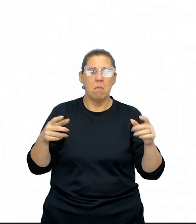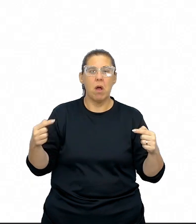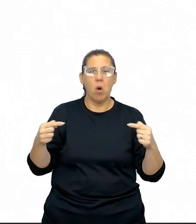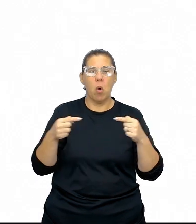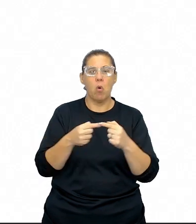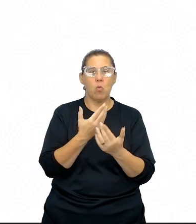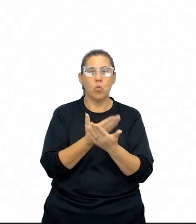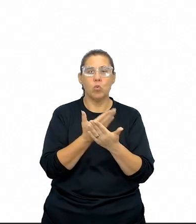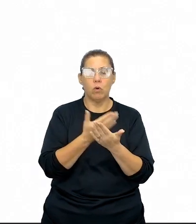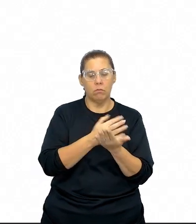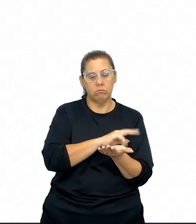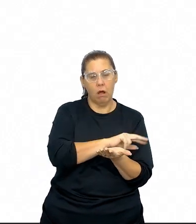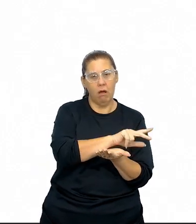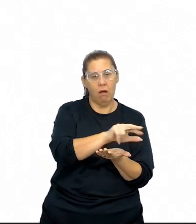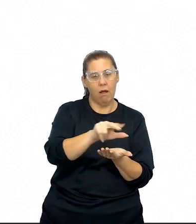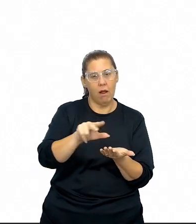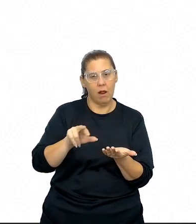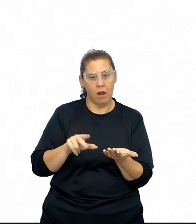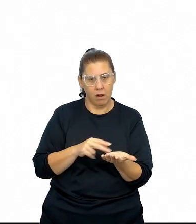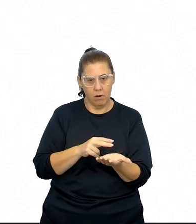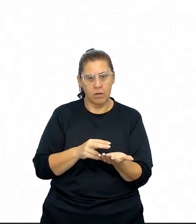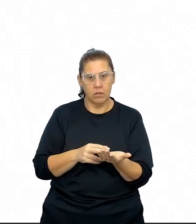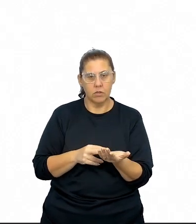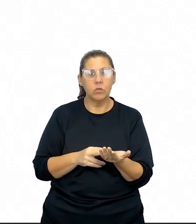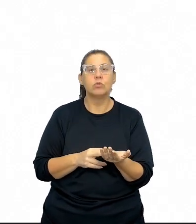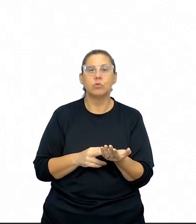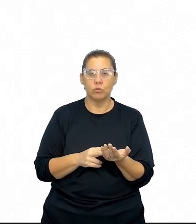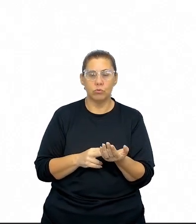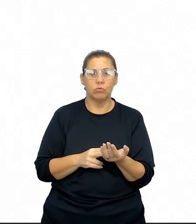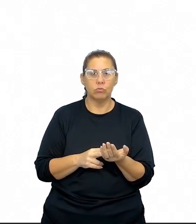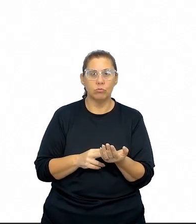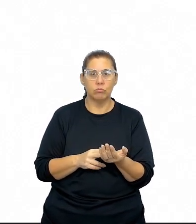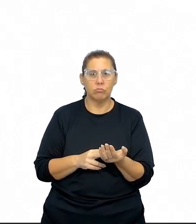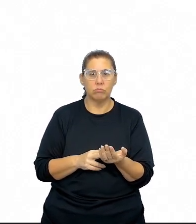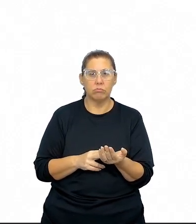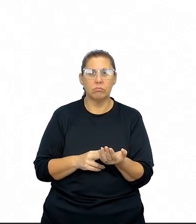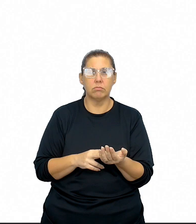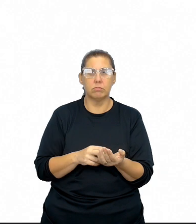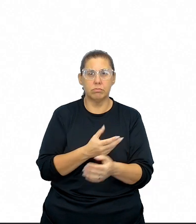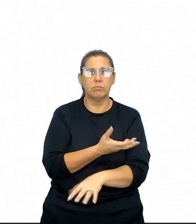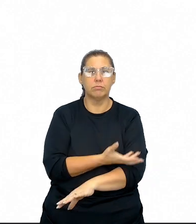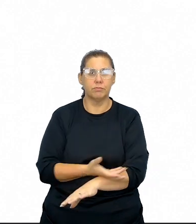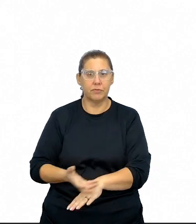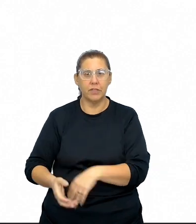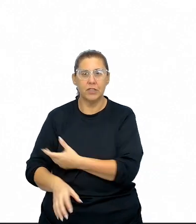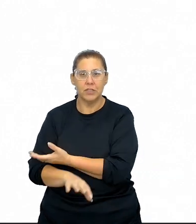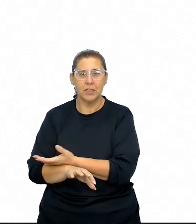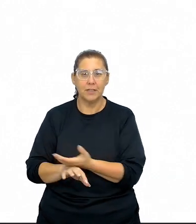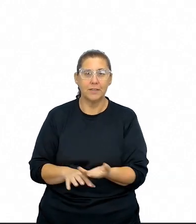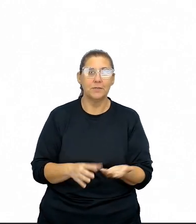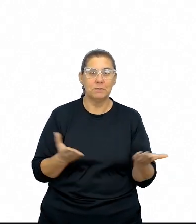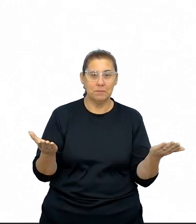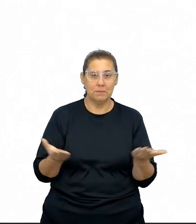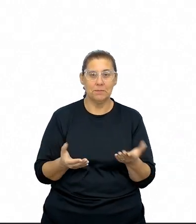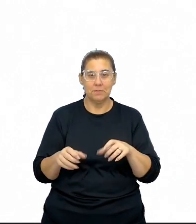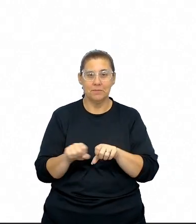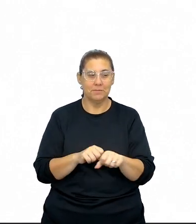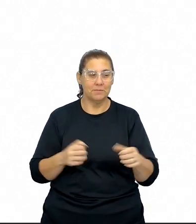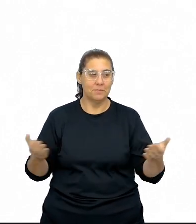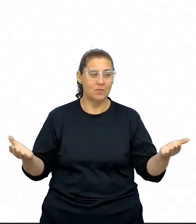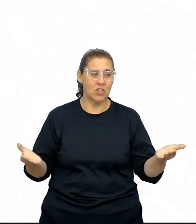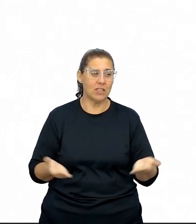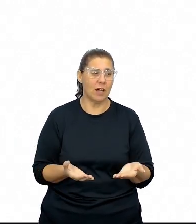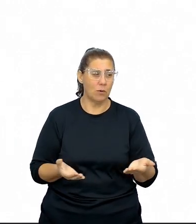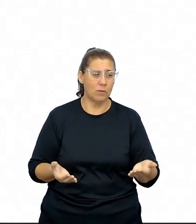estudo da diversidade dos vegetais. Já na nossa formação de hoje, que é relacionada à